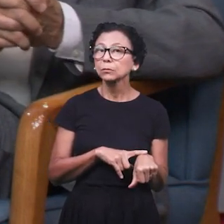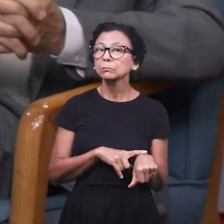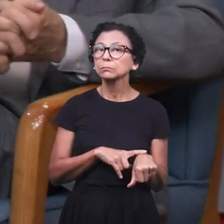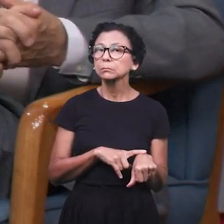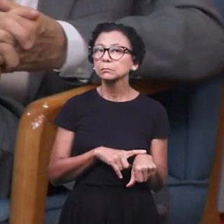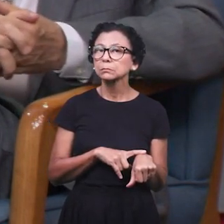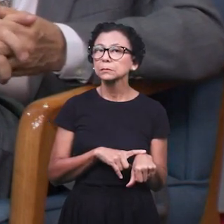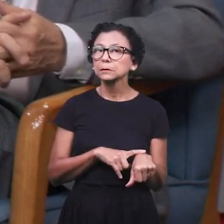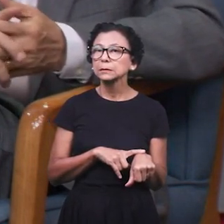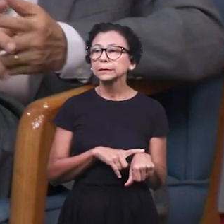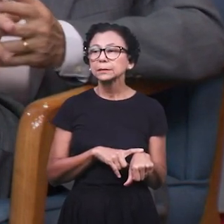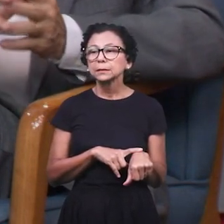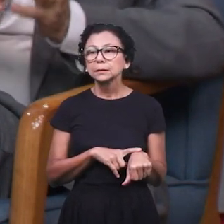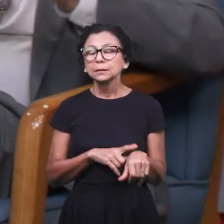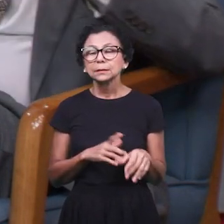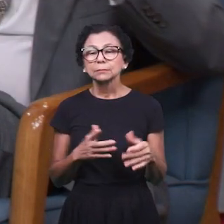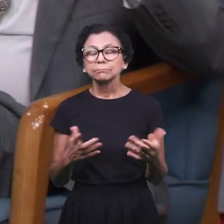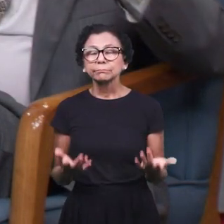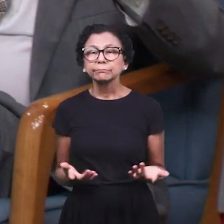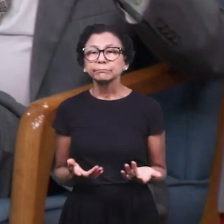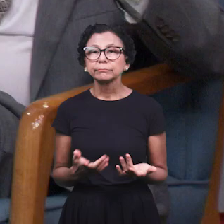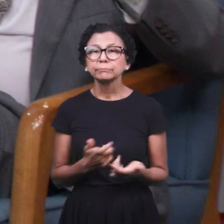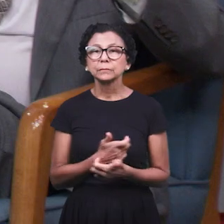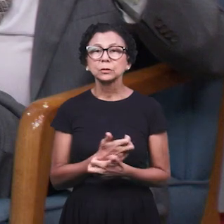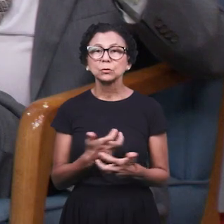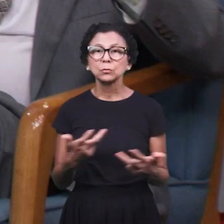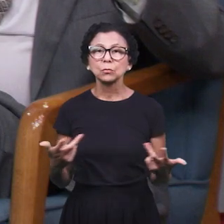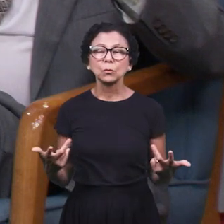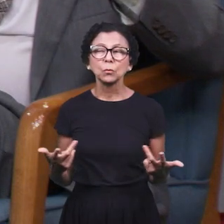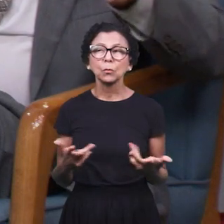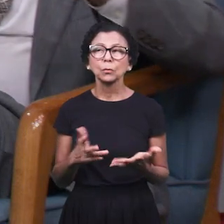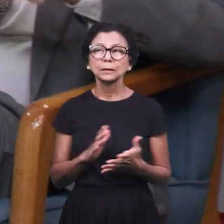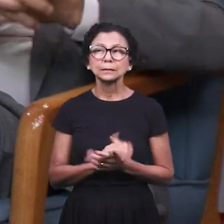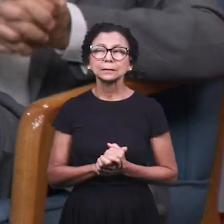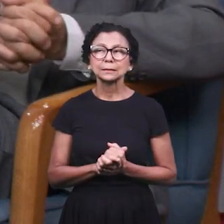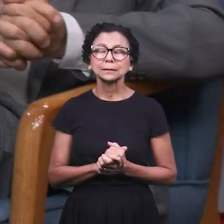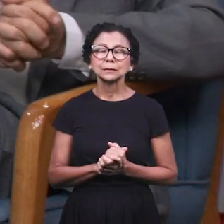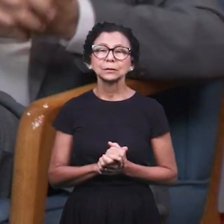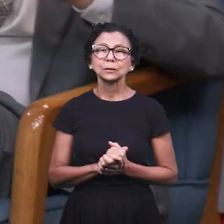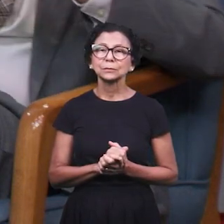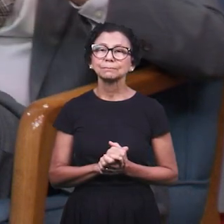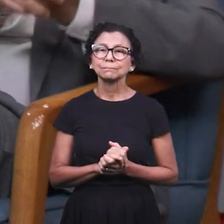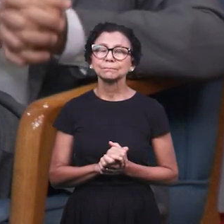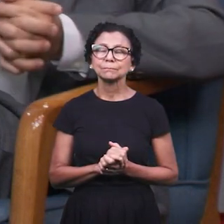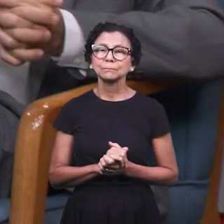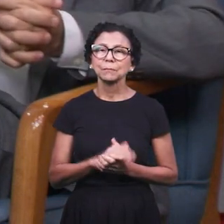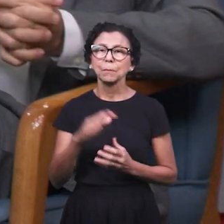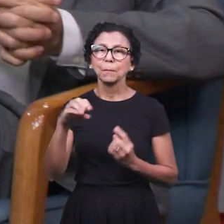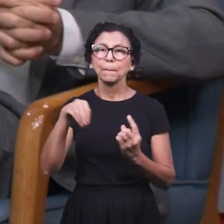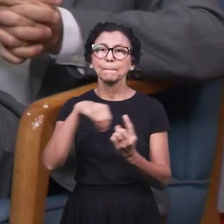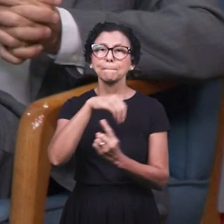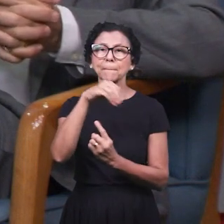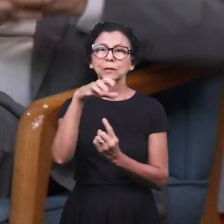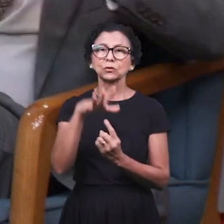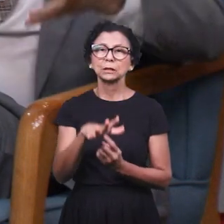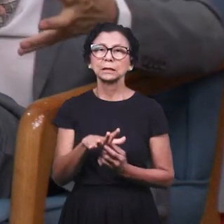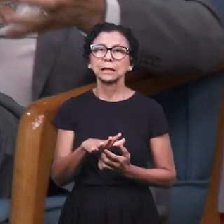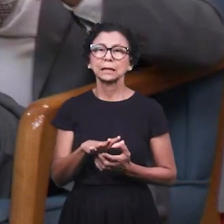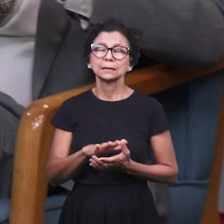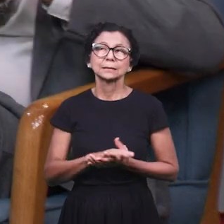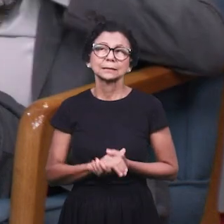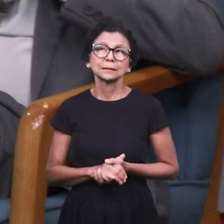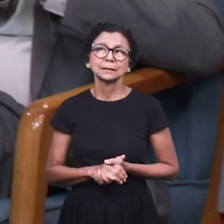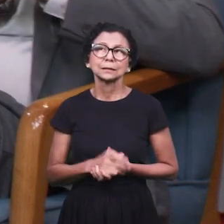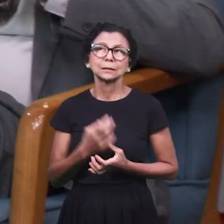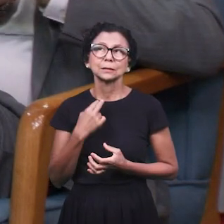nós não podemos mover certos recursos da graça. Por exemplo, não há tempo de